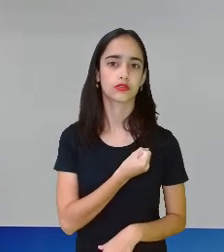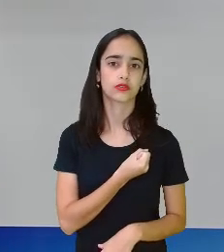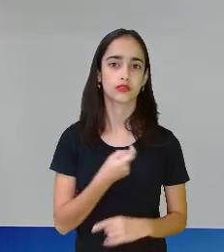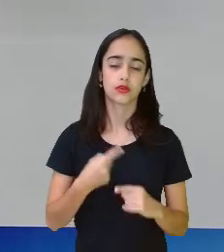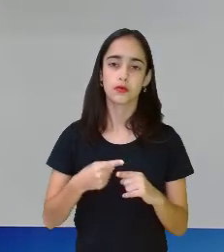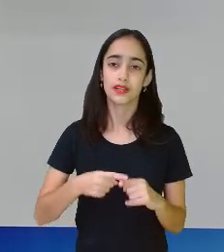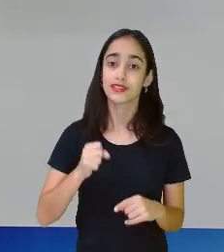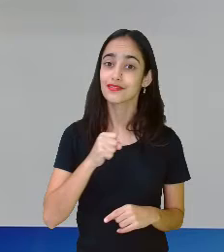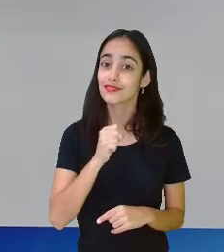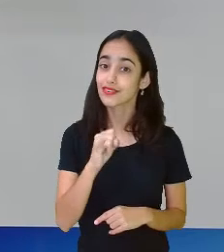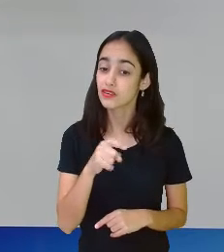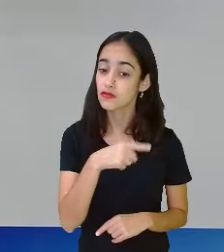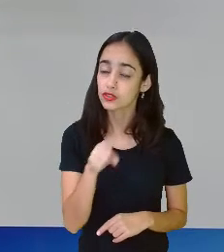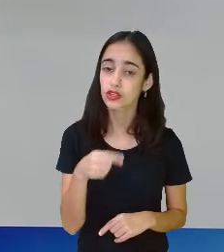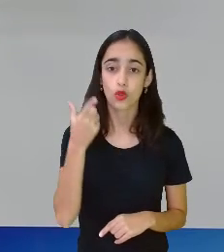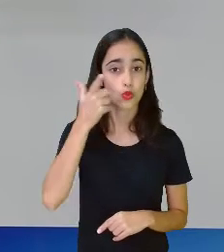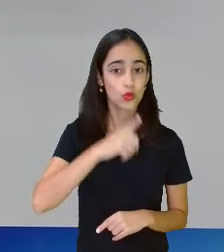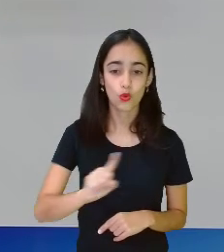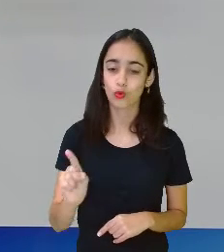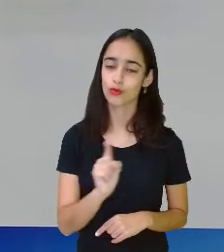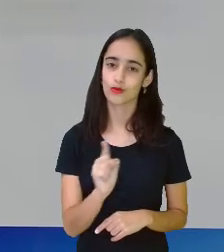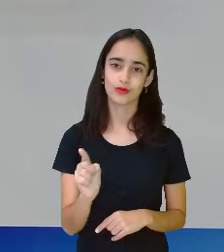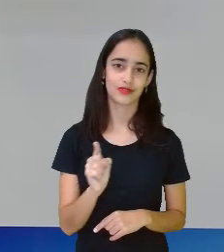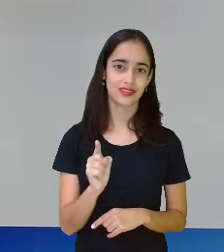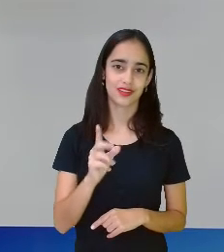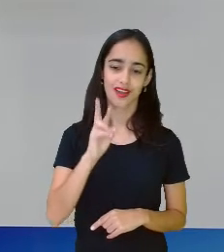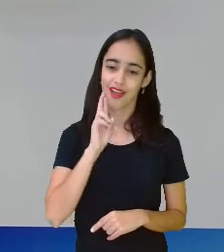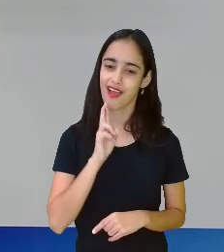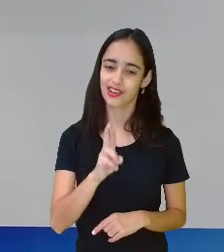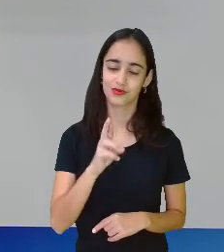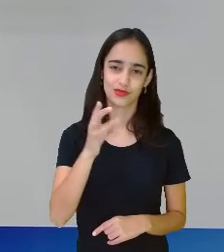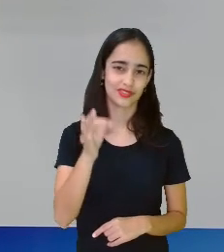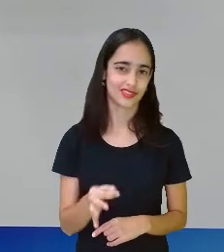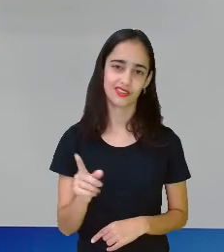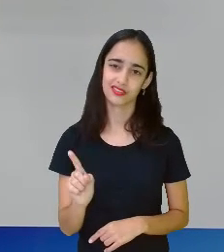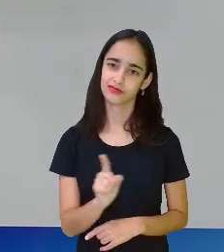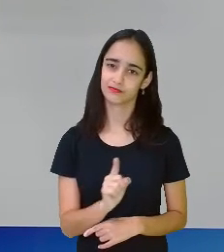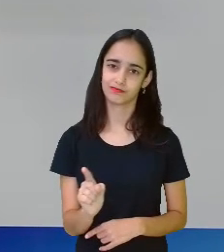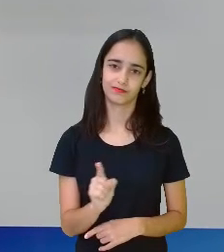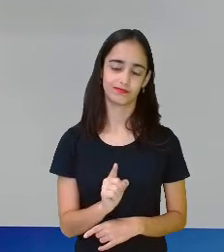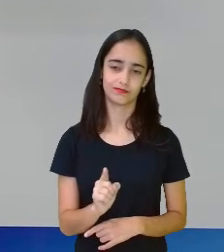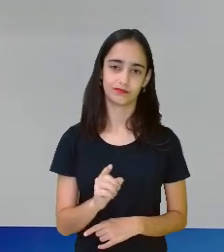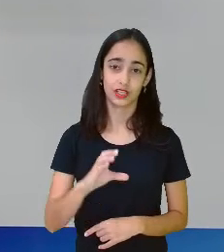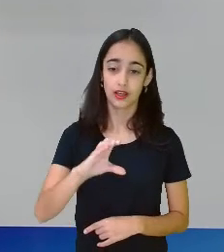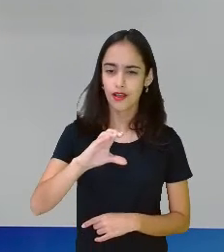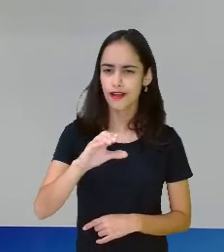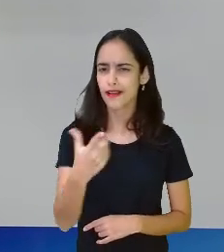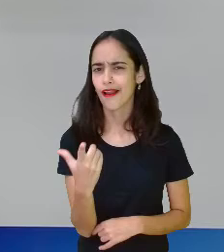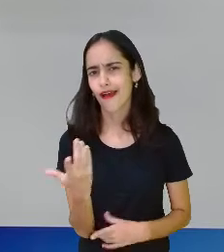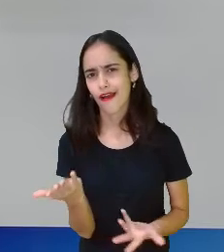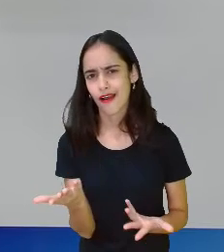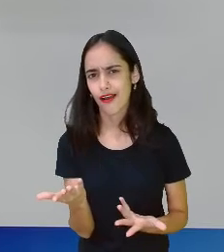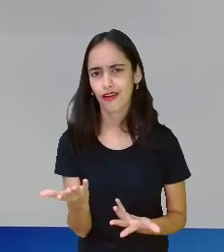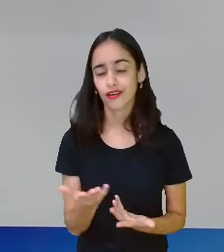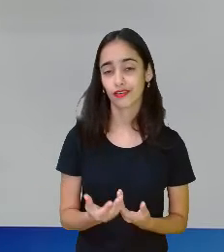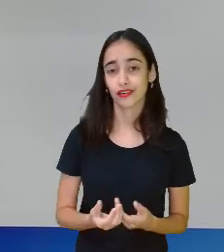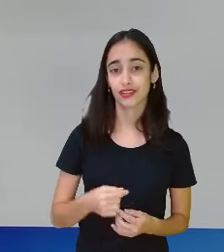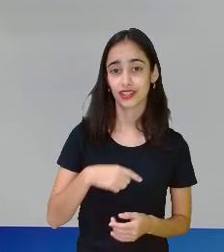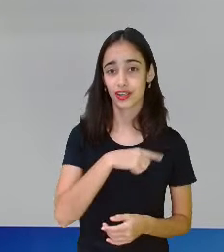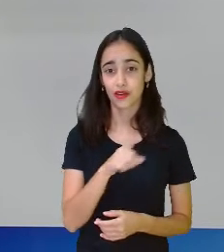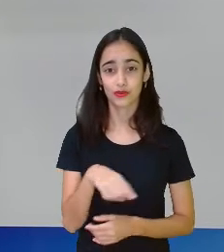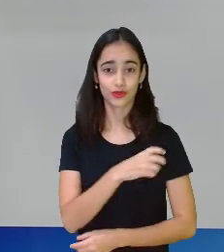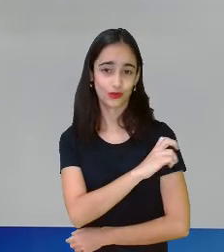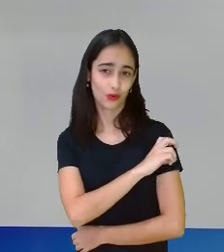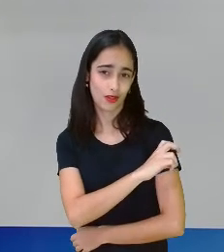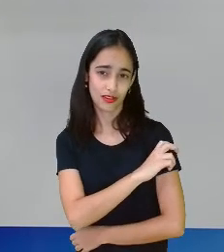conseguir, o resultado não vai dar certo. Claro que isso não se enquadra a você do quinto